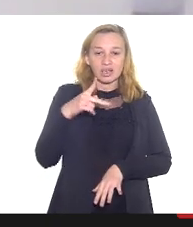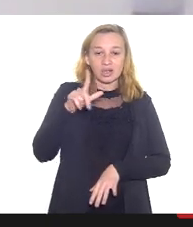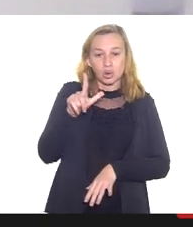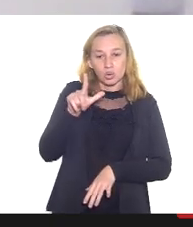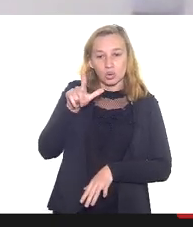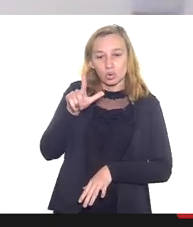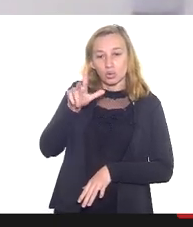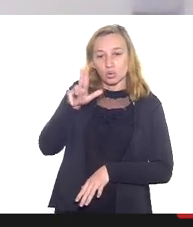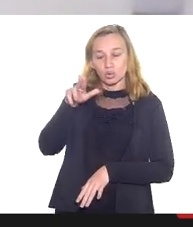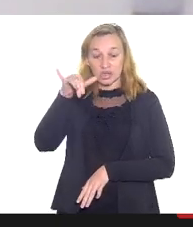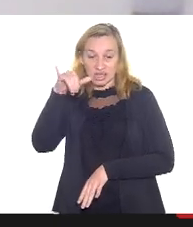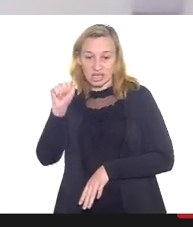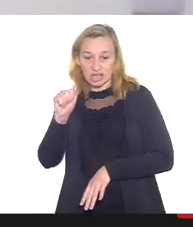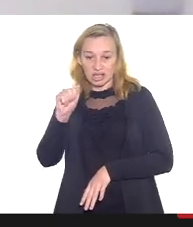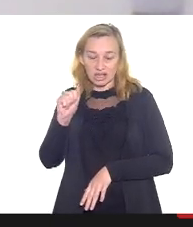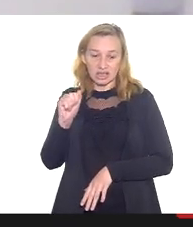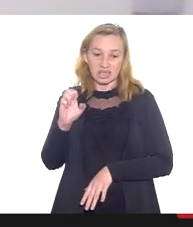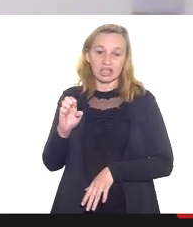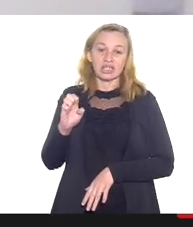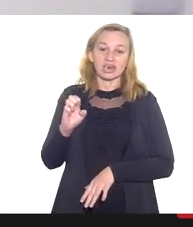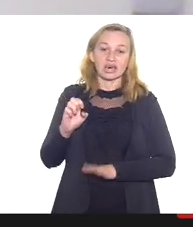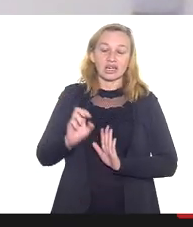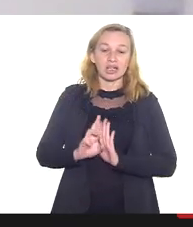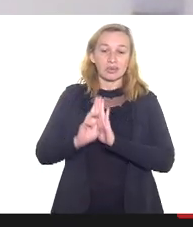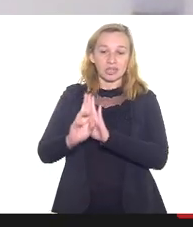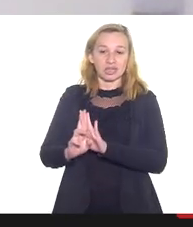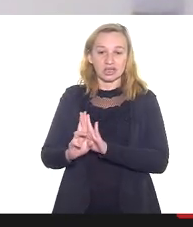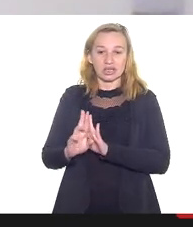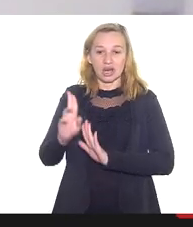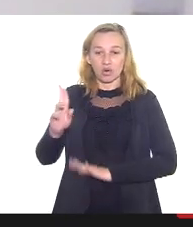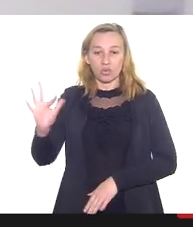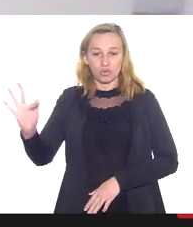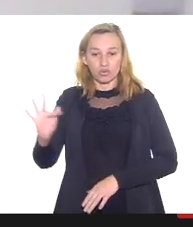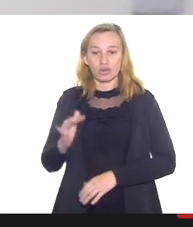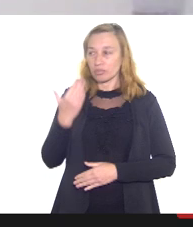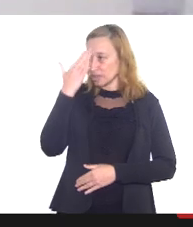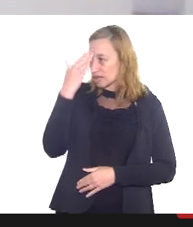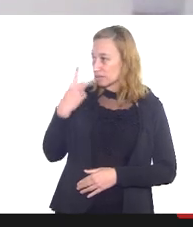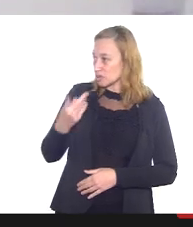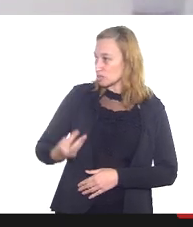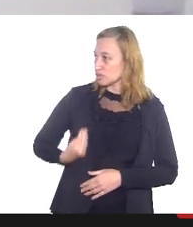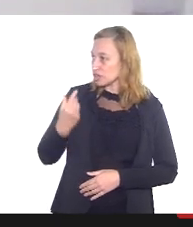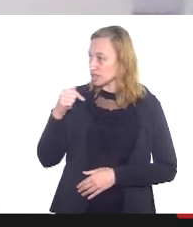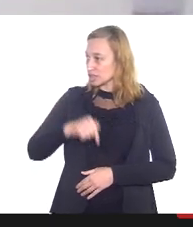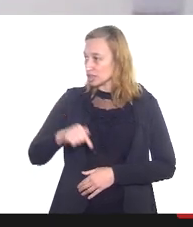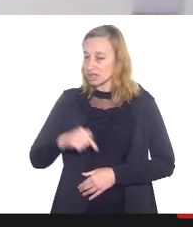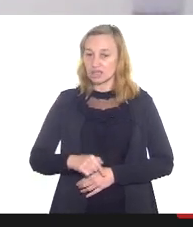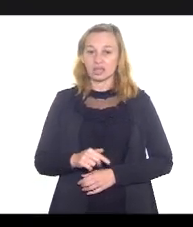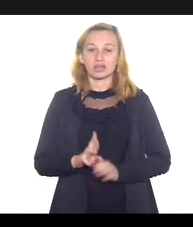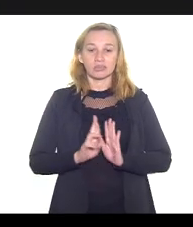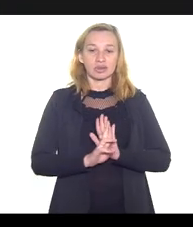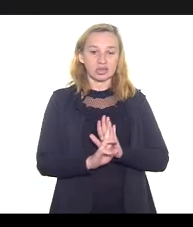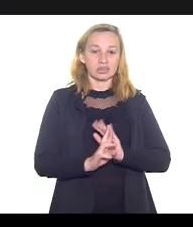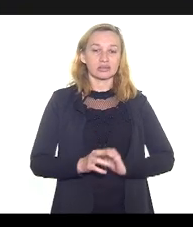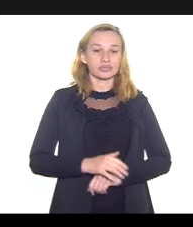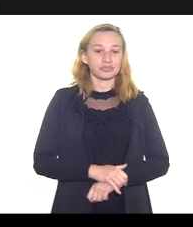Luciane, representante da UPE. Obrigado, Luciane, pela sua presença aqui, representando a UPE na nossa audiência.